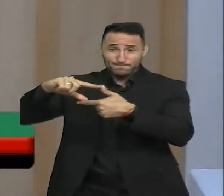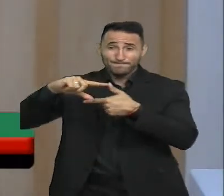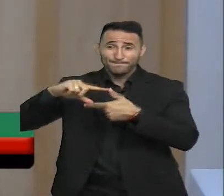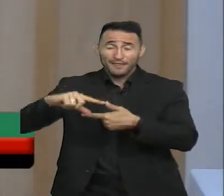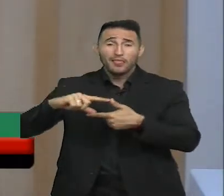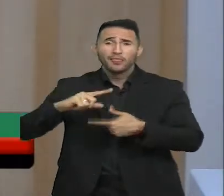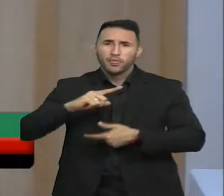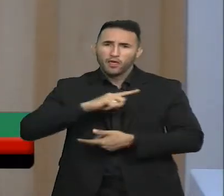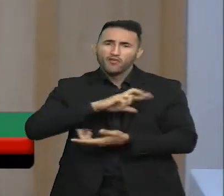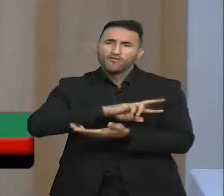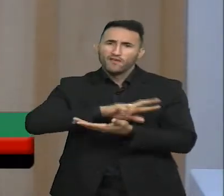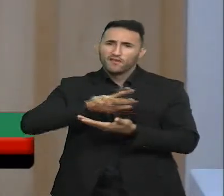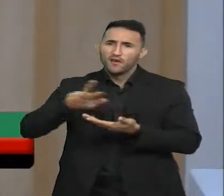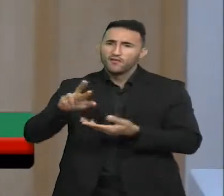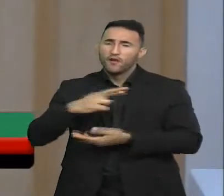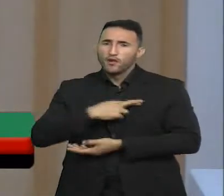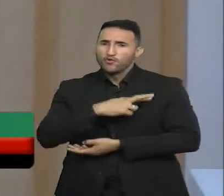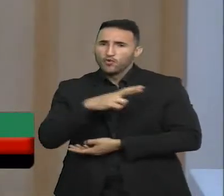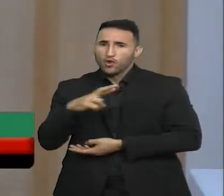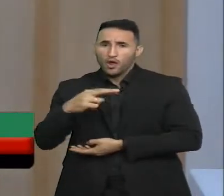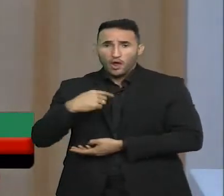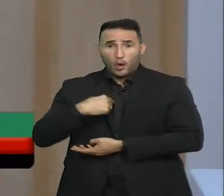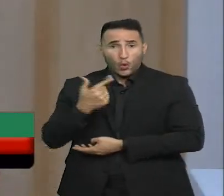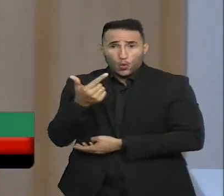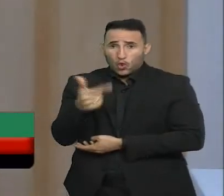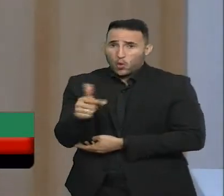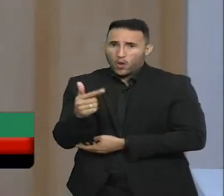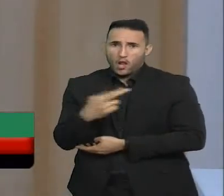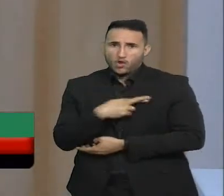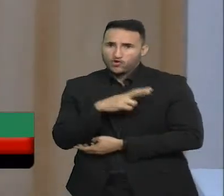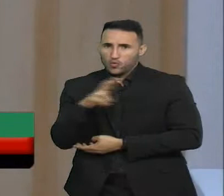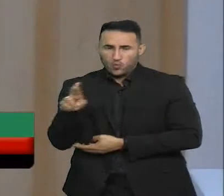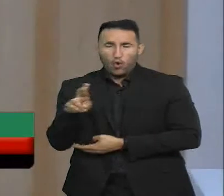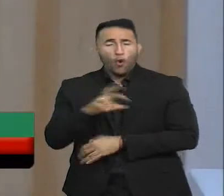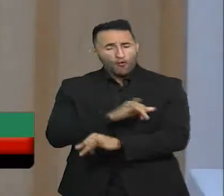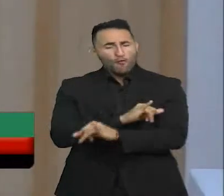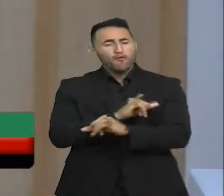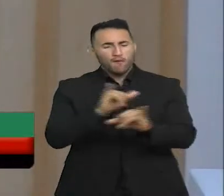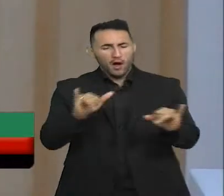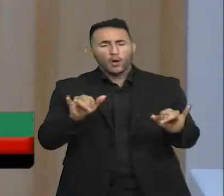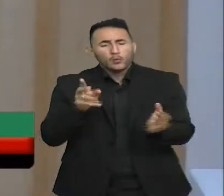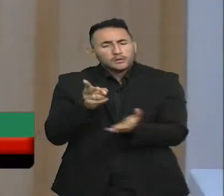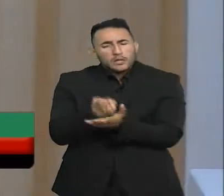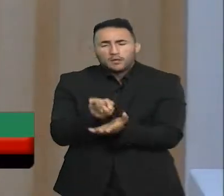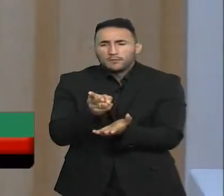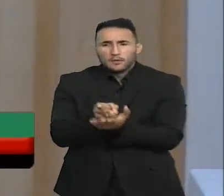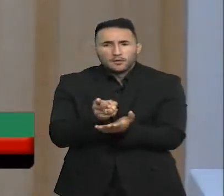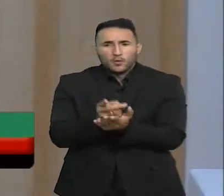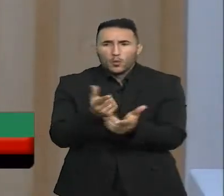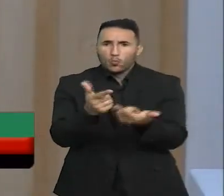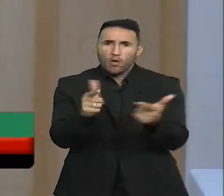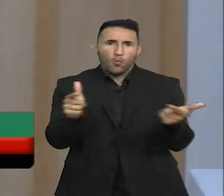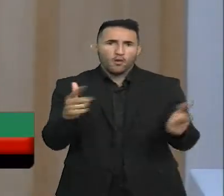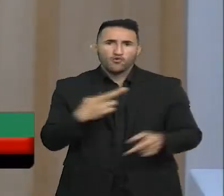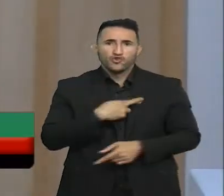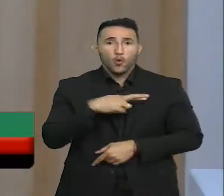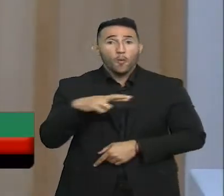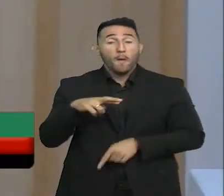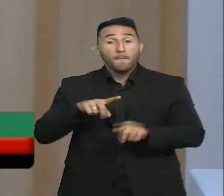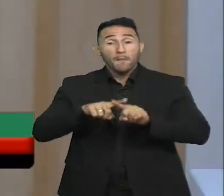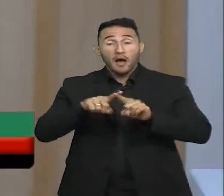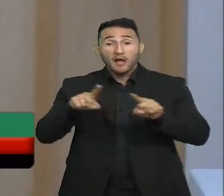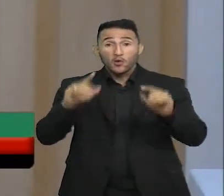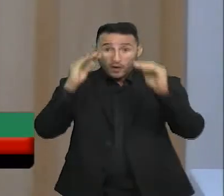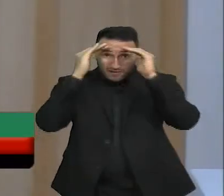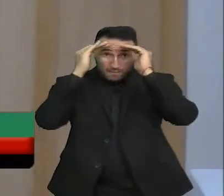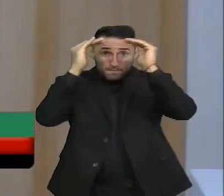diversidade religiosa, né? Eu não tenho religião, e eu faço questão de dizer isso sempre. Não tenho religião, mas eu respeito